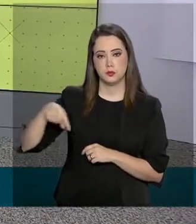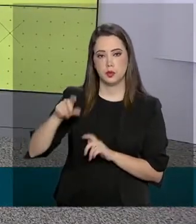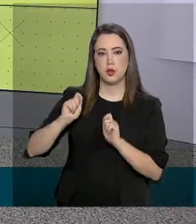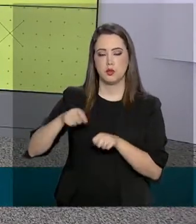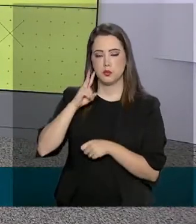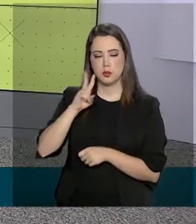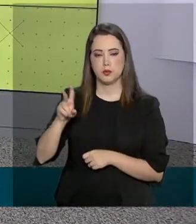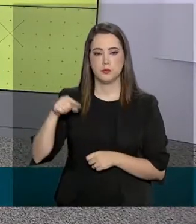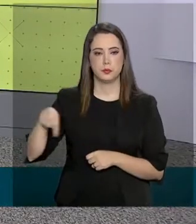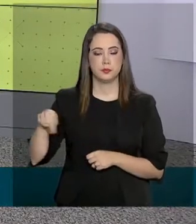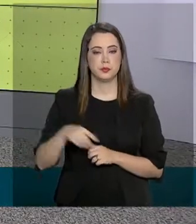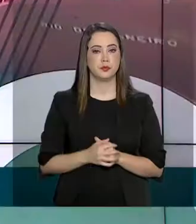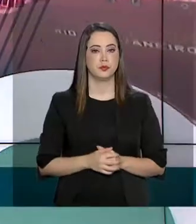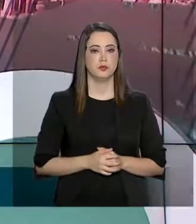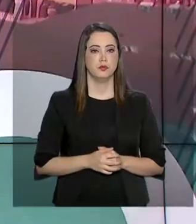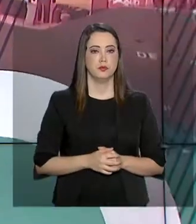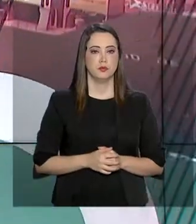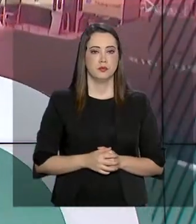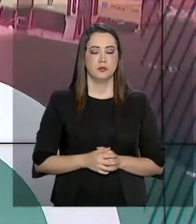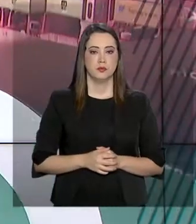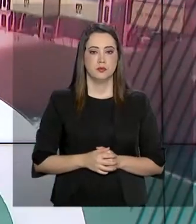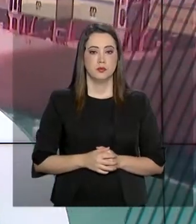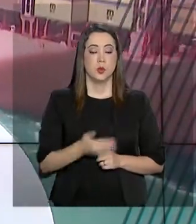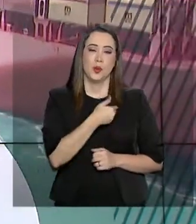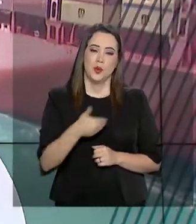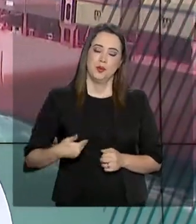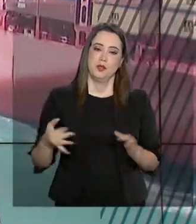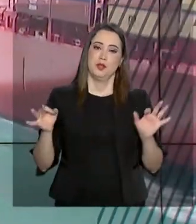é esse aqui na tela. E o